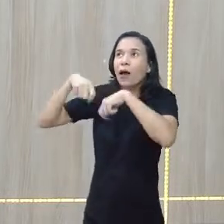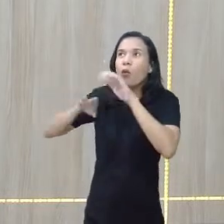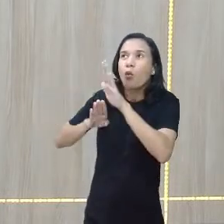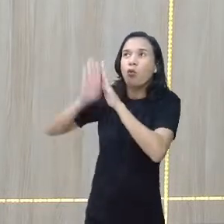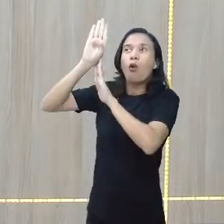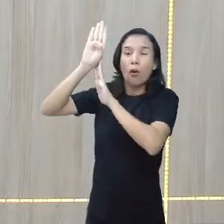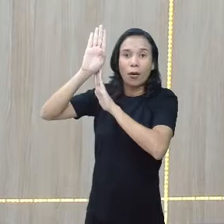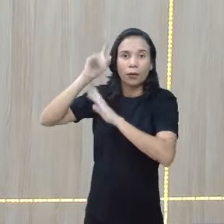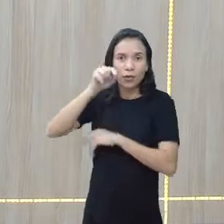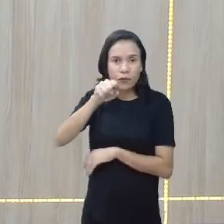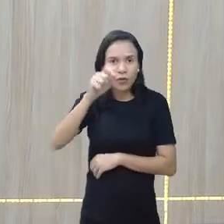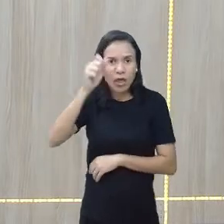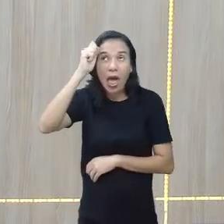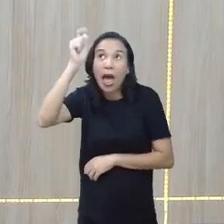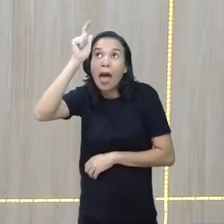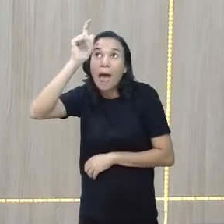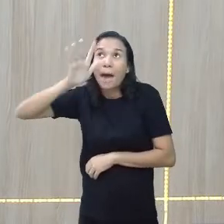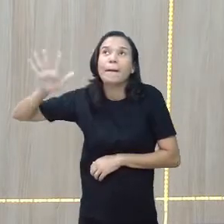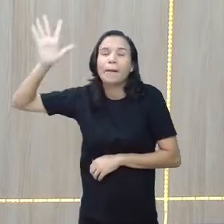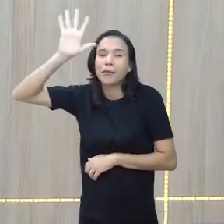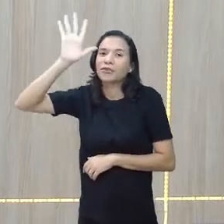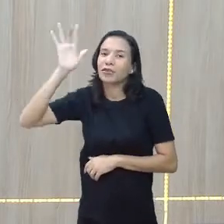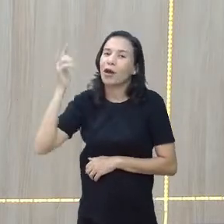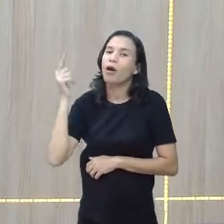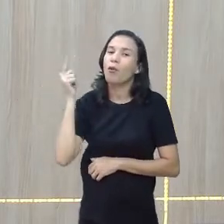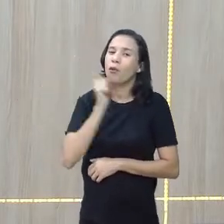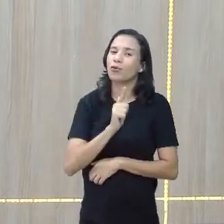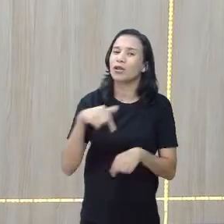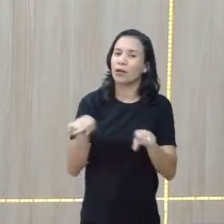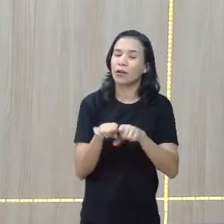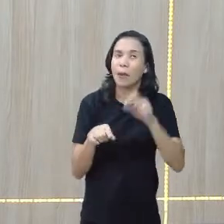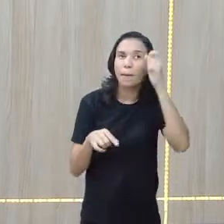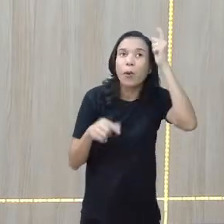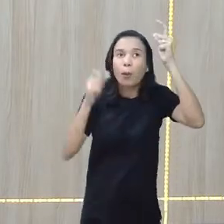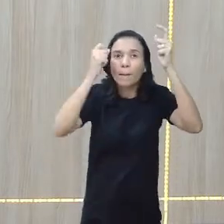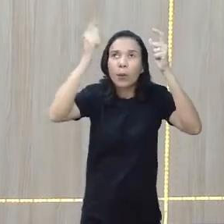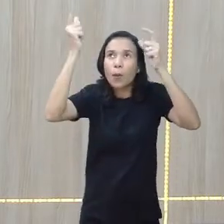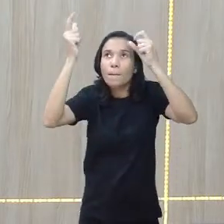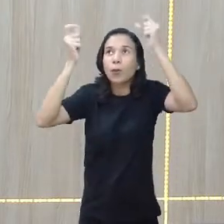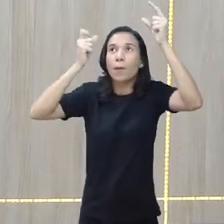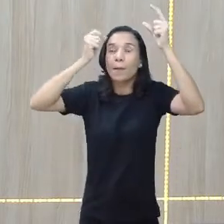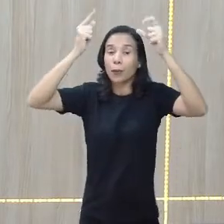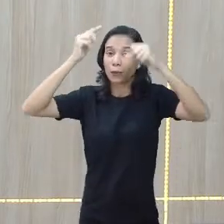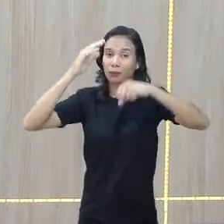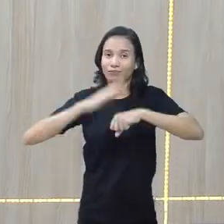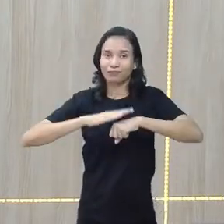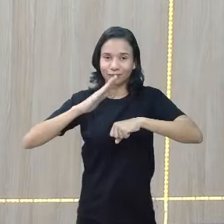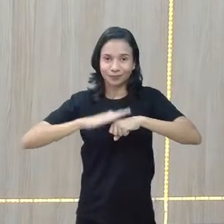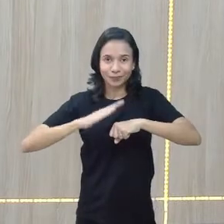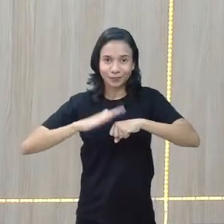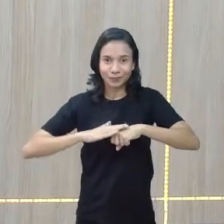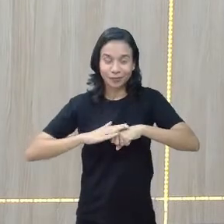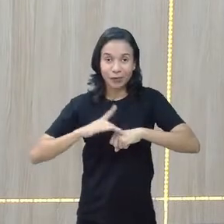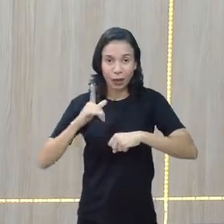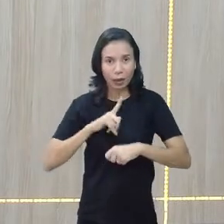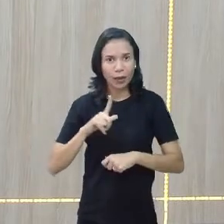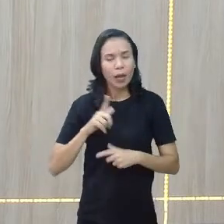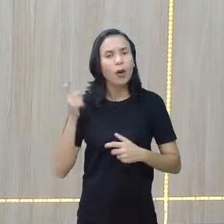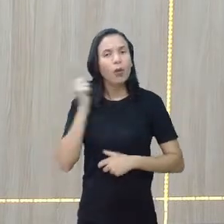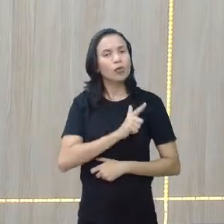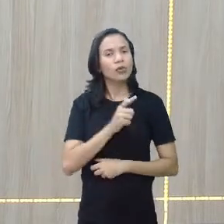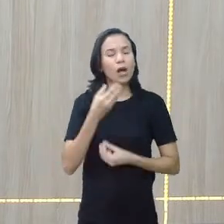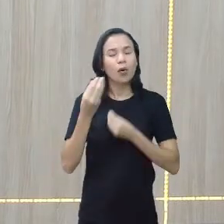você imagina, você tem a possibilidade de criar de forma autônoma, né? Você tem a possibilidade de